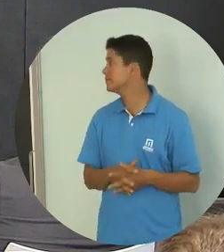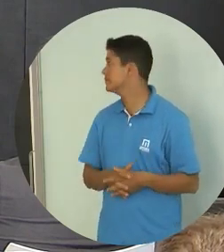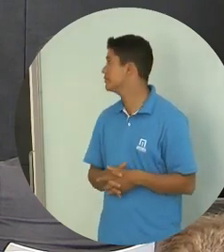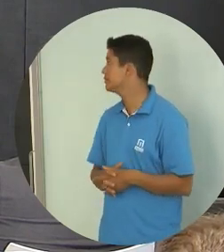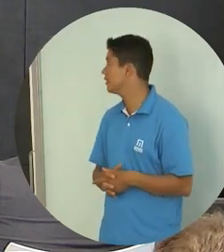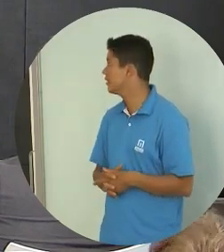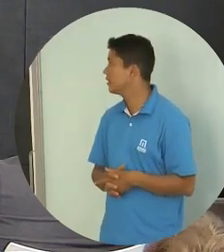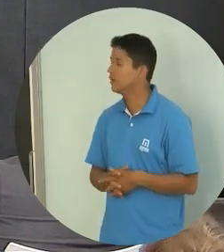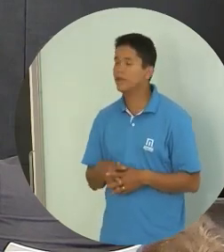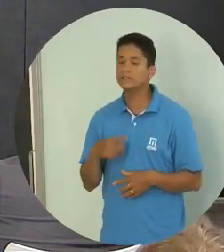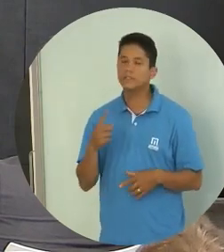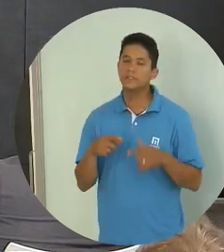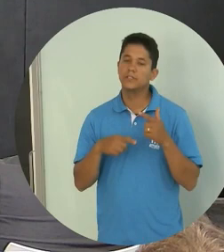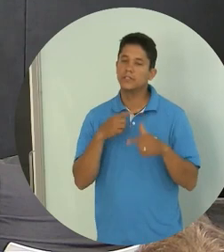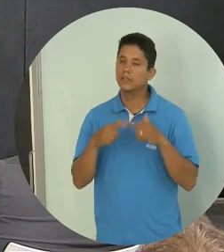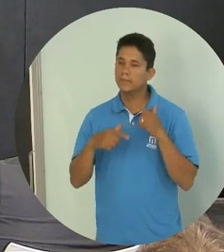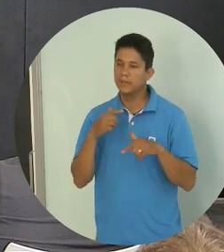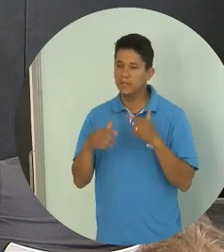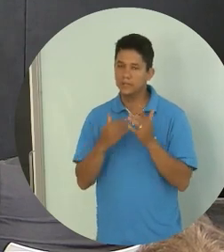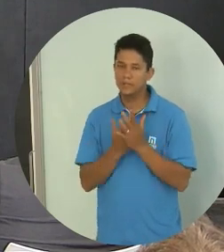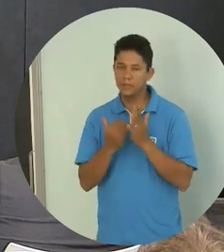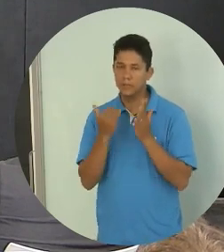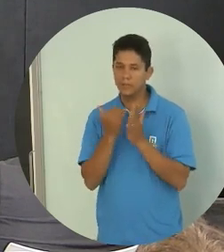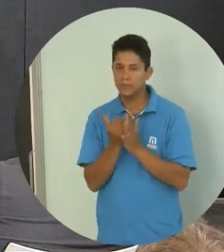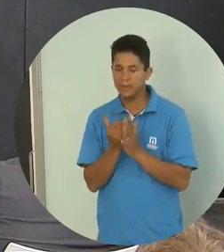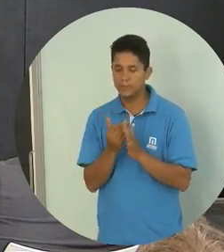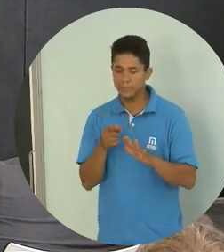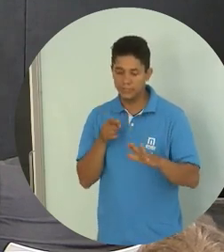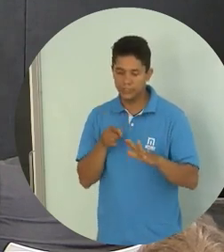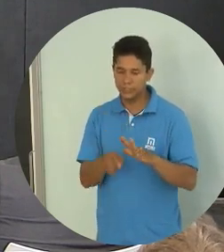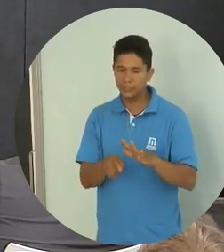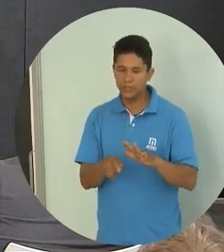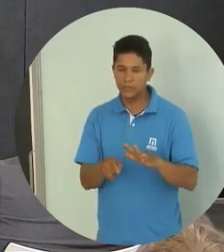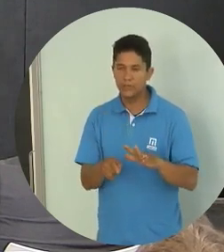trabalhado com injeção de resina em solo.